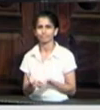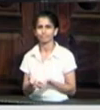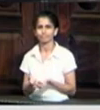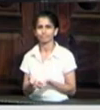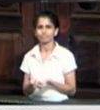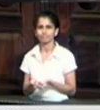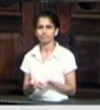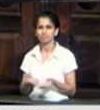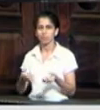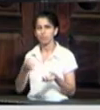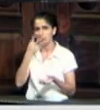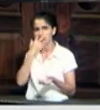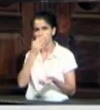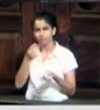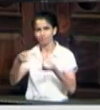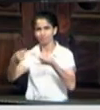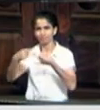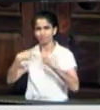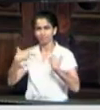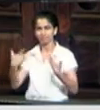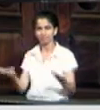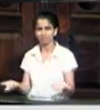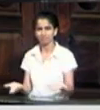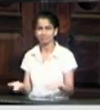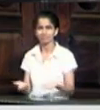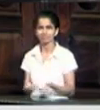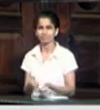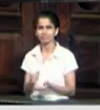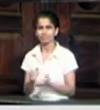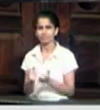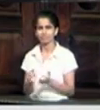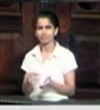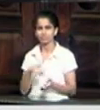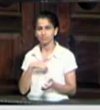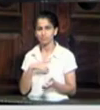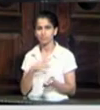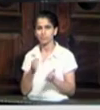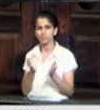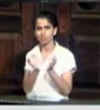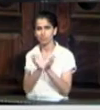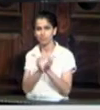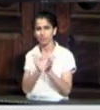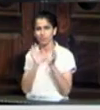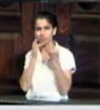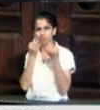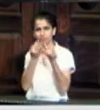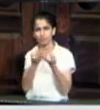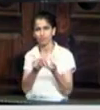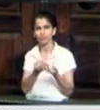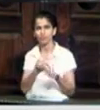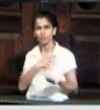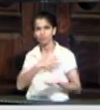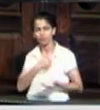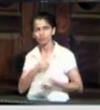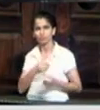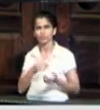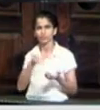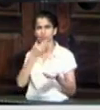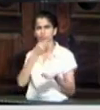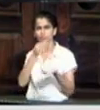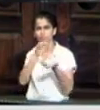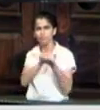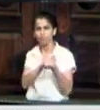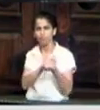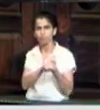de abandono, efetivamente. Se, de um lado, elas tinham nos seus familiares, seus filhos, seus